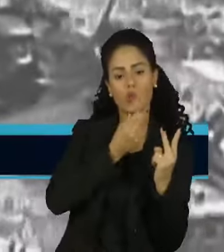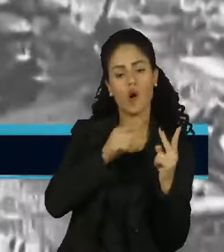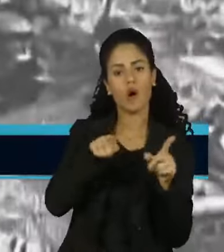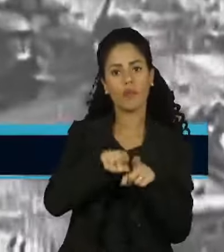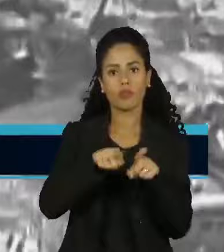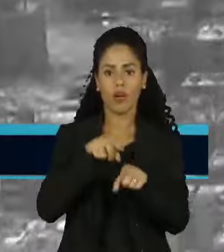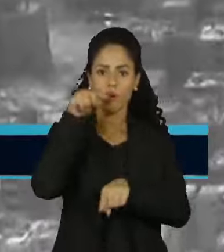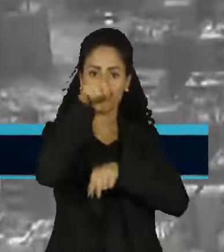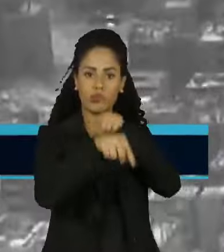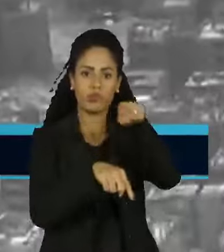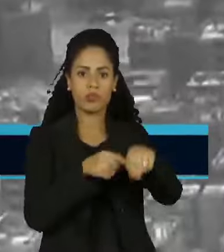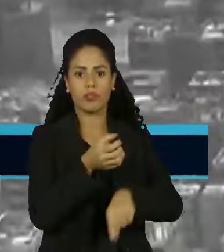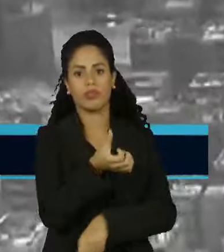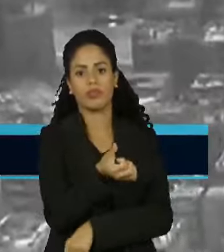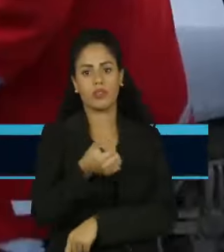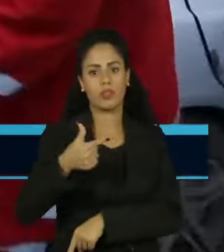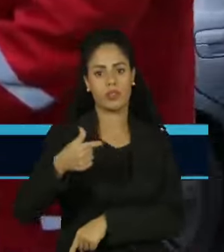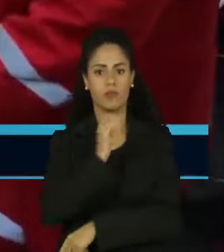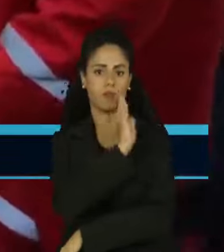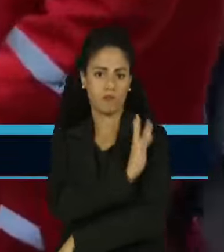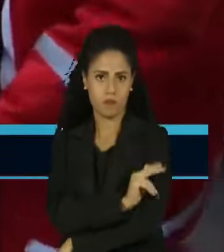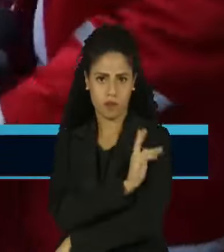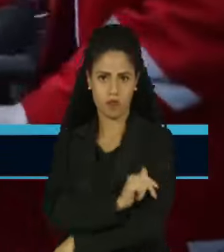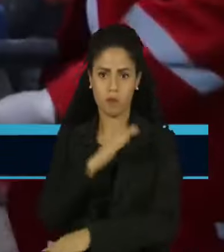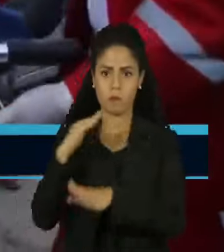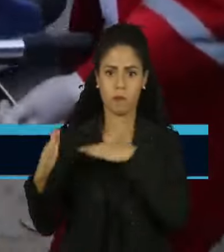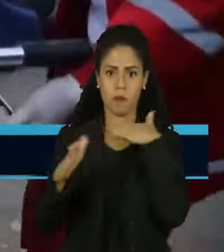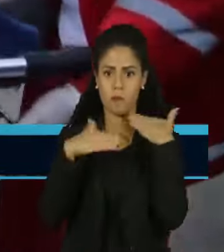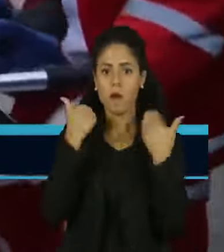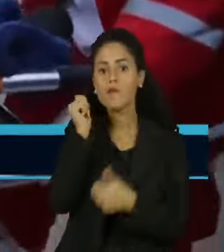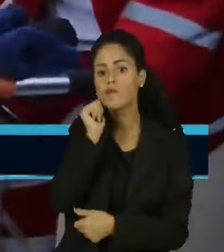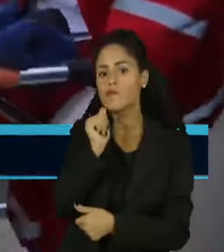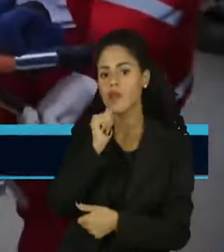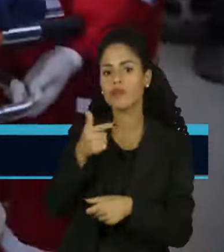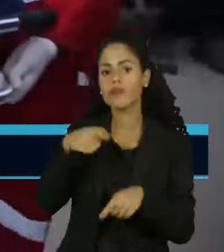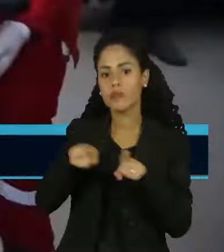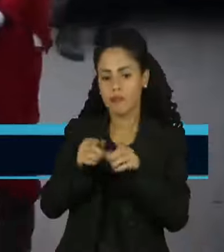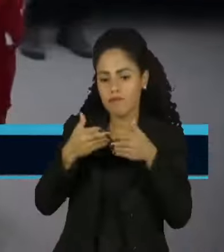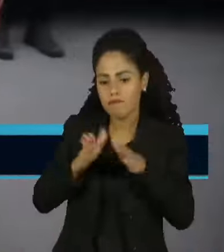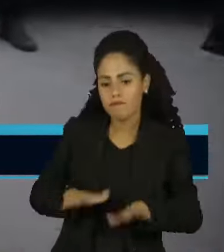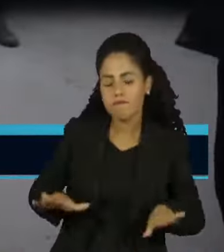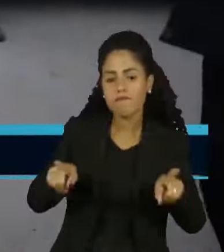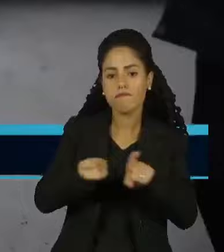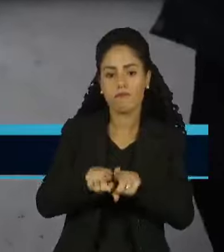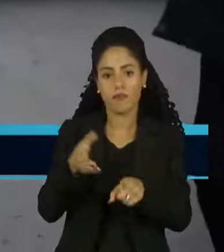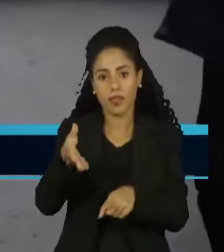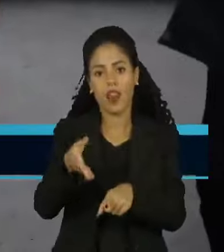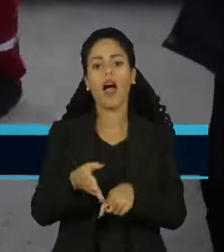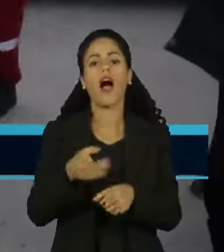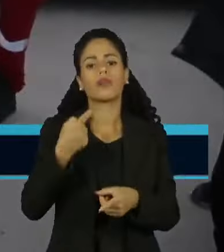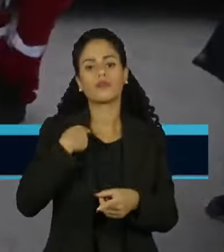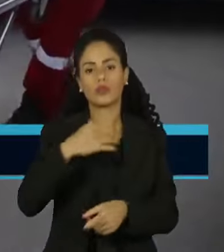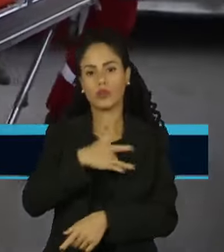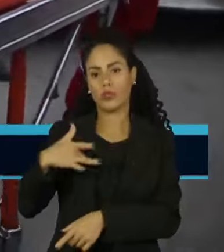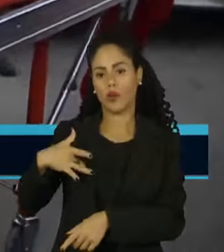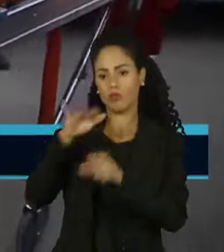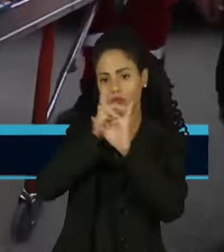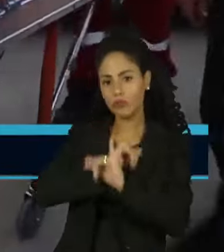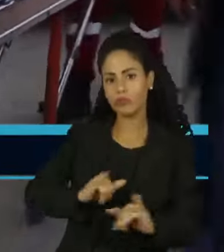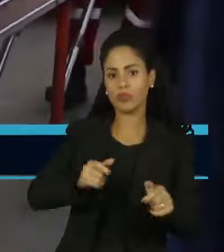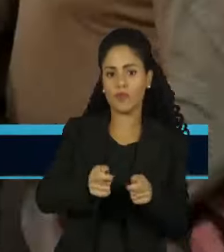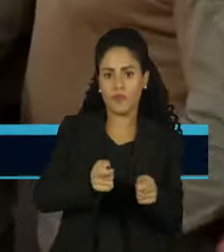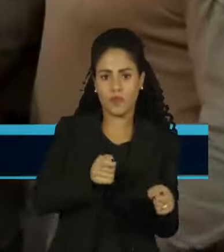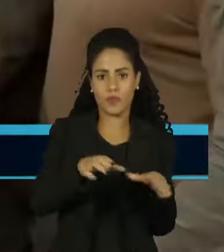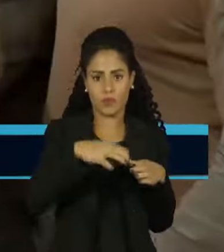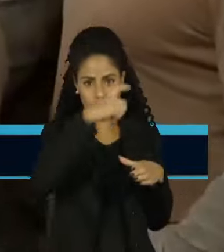matou 67 palestinos incluindo mulheres e crianças segundo autoridades de saúde da Faixa de Gaza controlada pelo